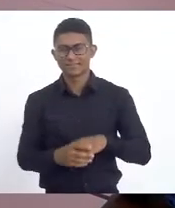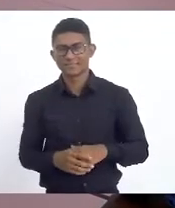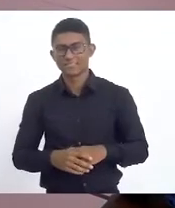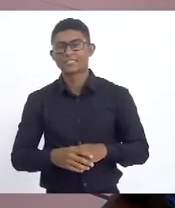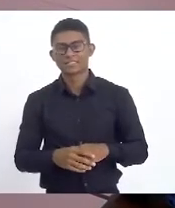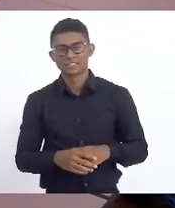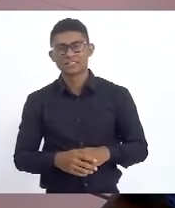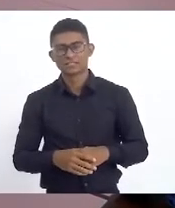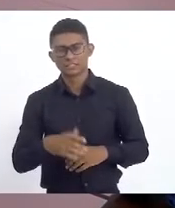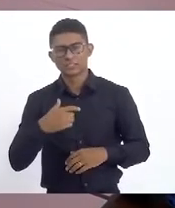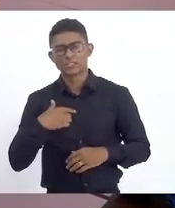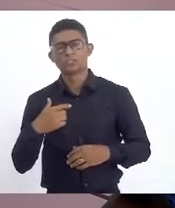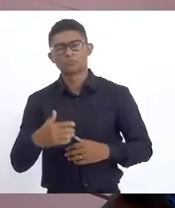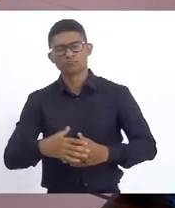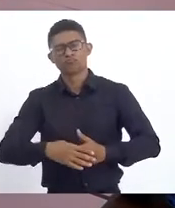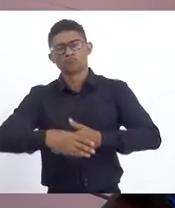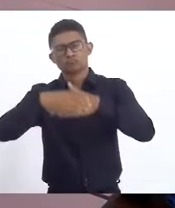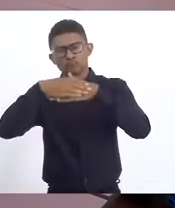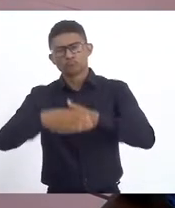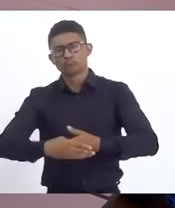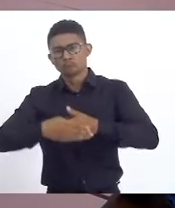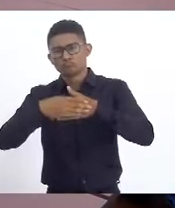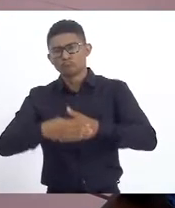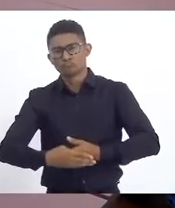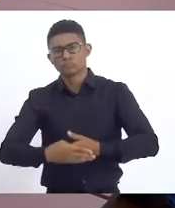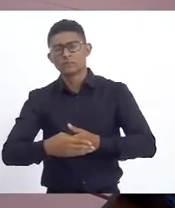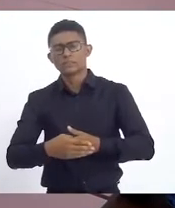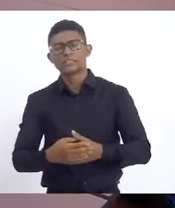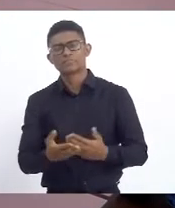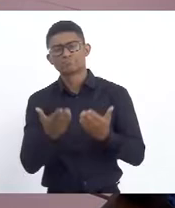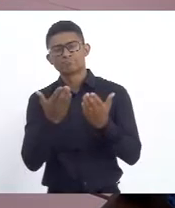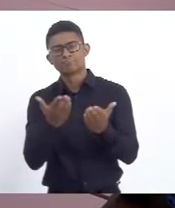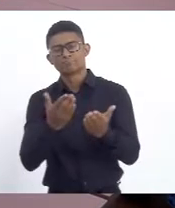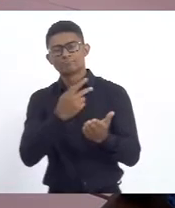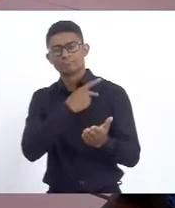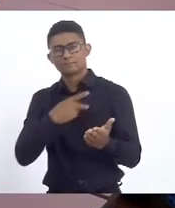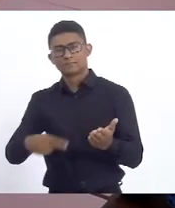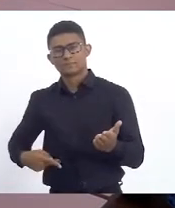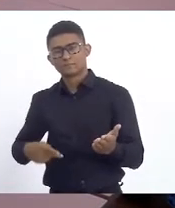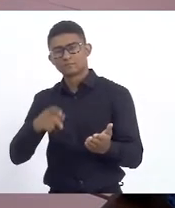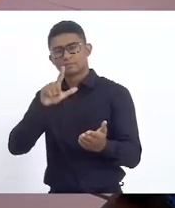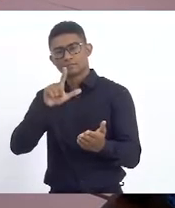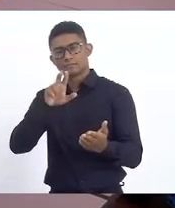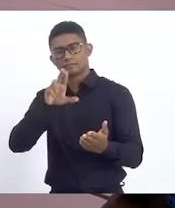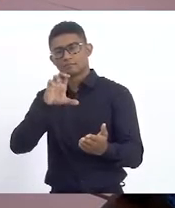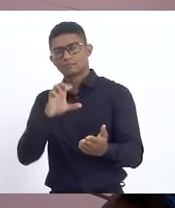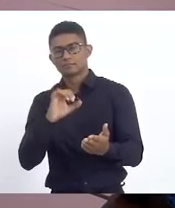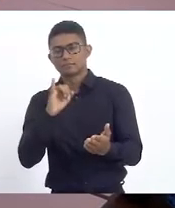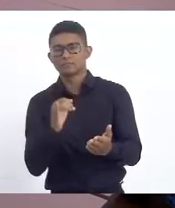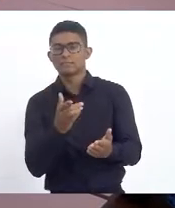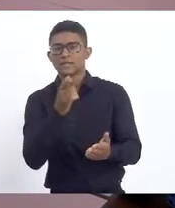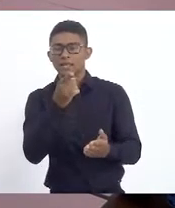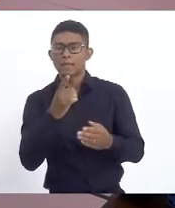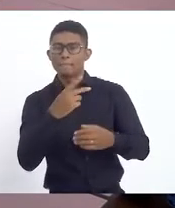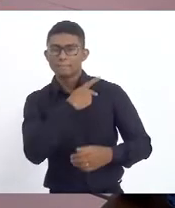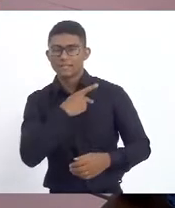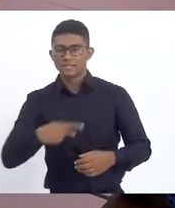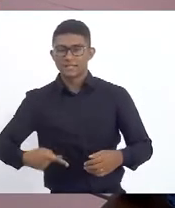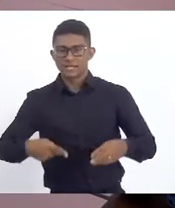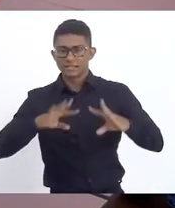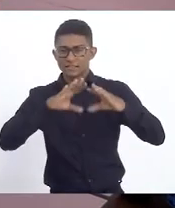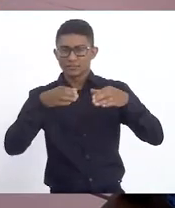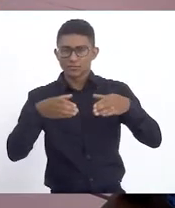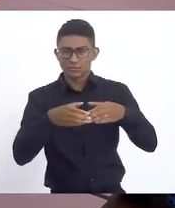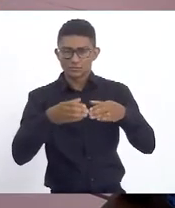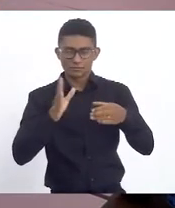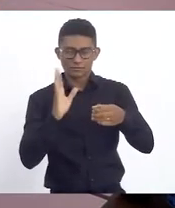Saudar aqui a iniciativa da presidente Lucinha, presidente da Comissão de Saneamento, deputado